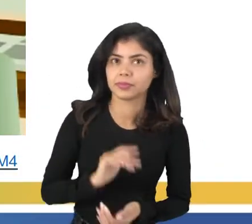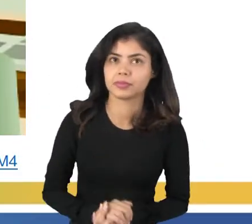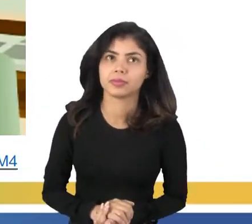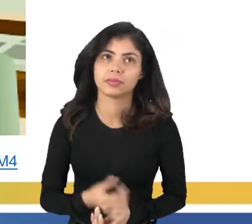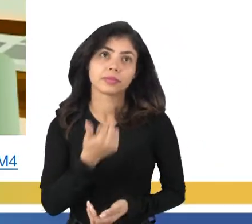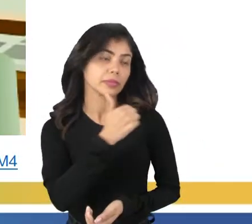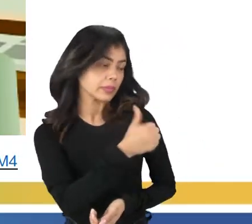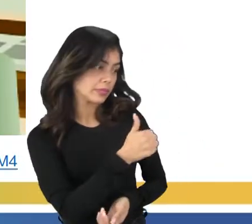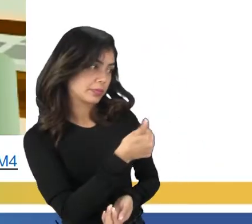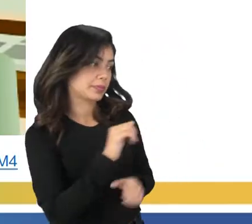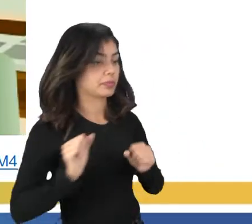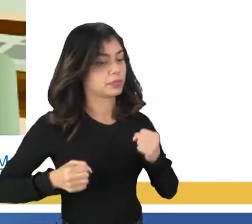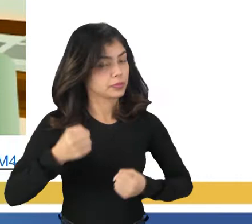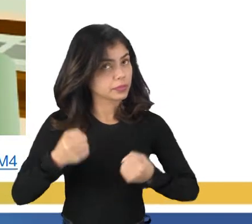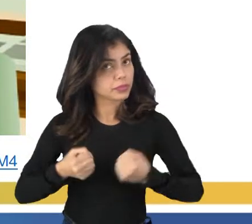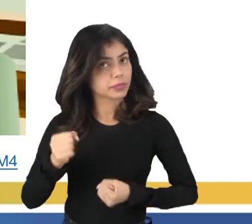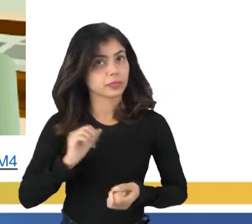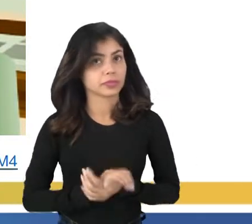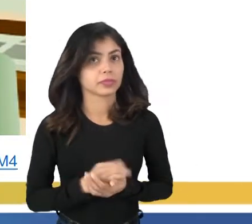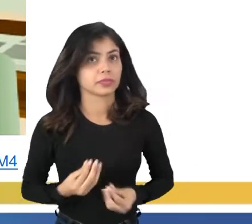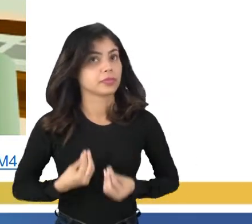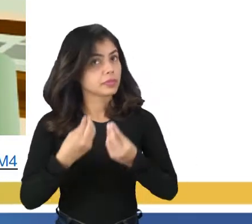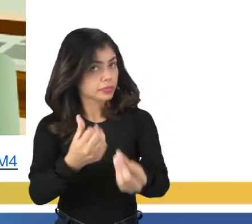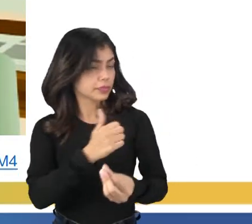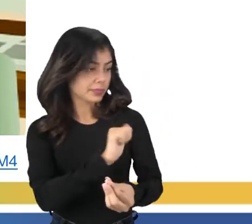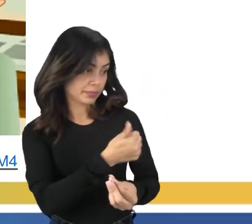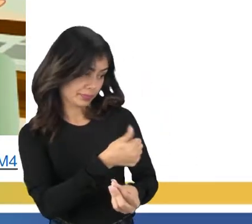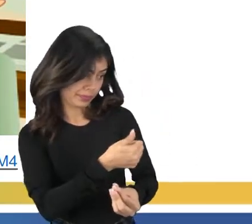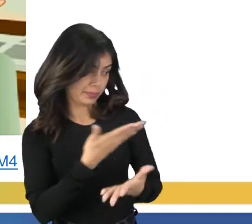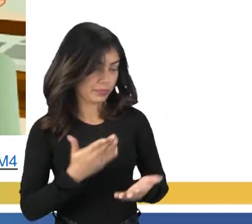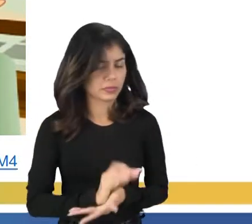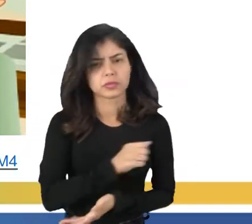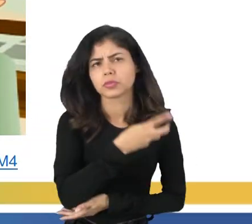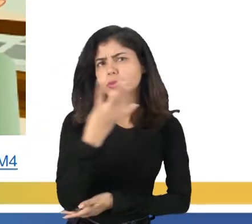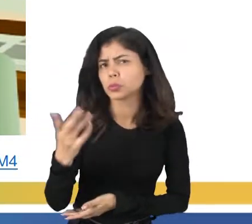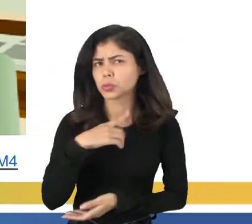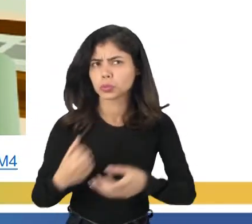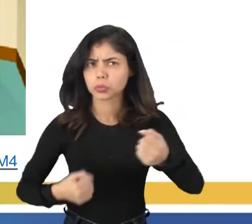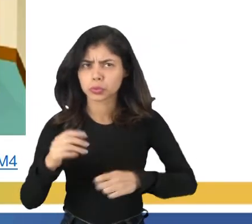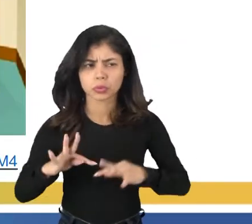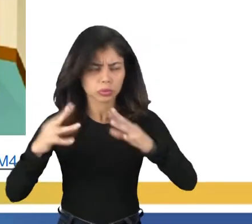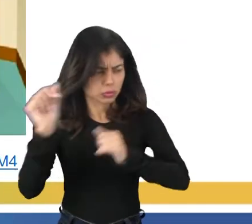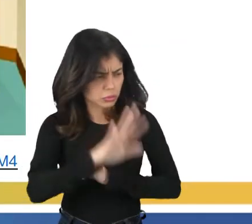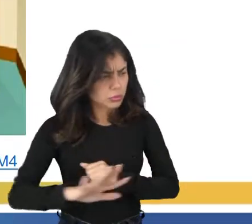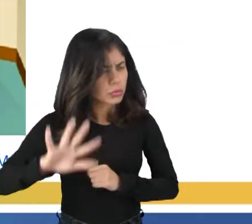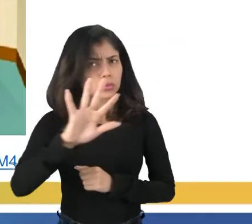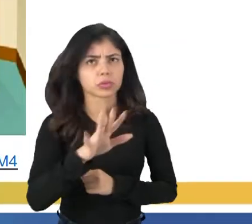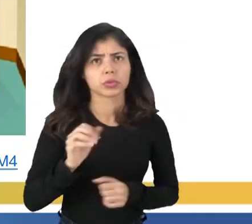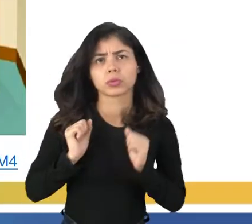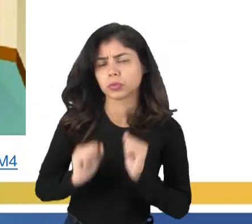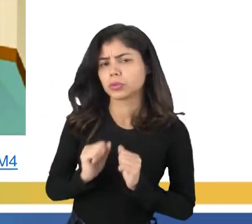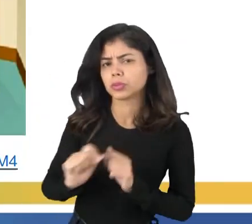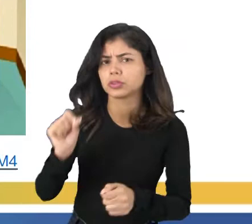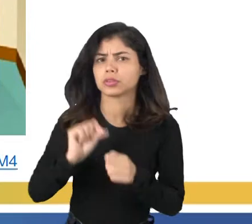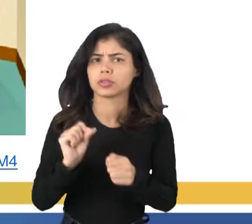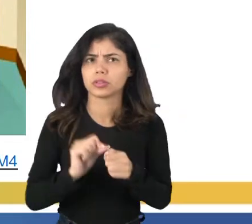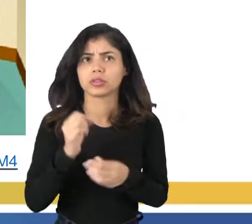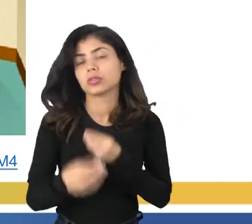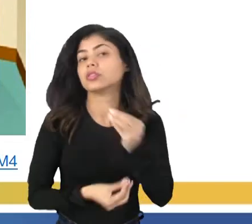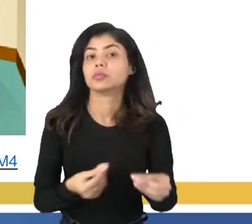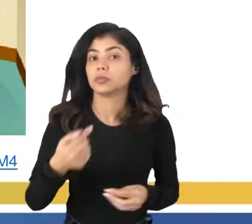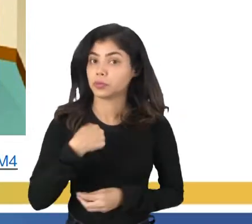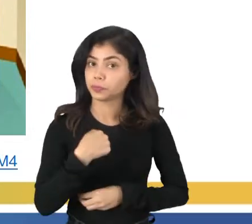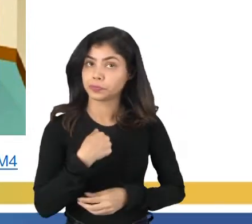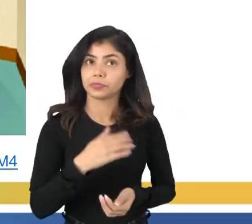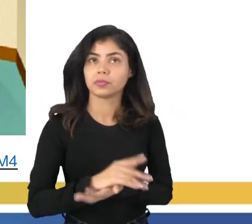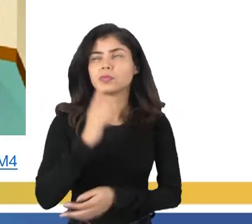Tenho 11 carros e me dão outros 11 de presente. Quantos carros vou ter em total? Vê se você pode fazer a conta como eu